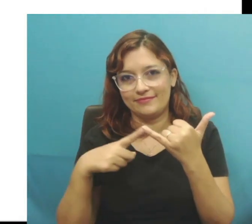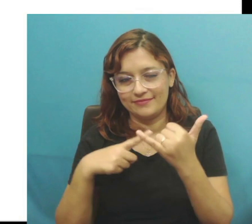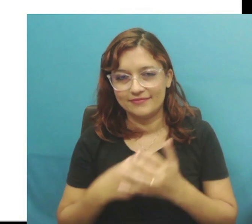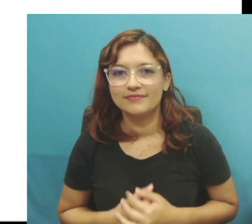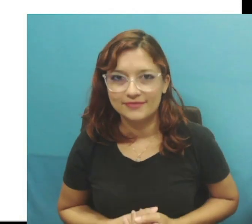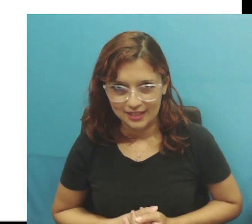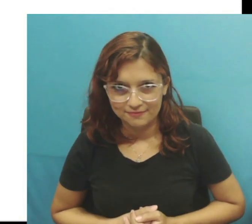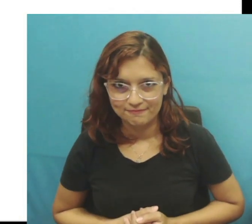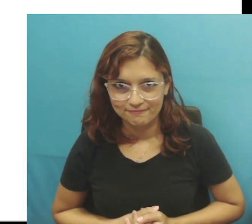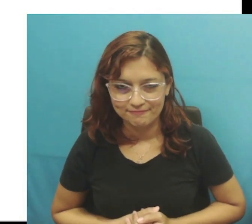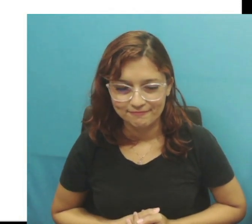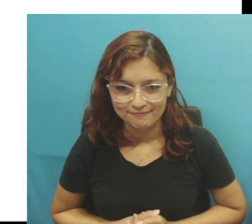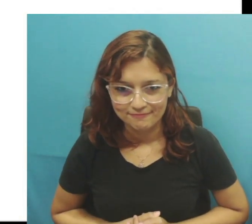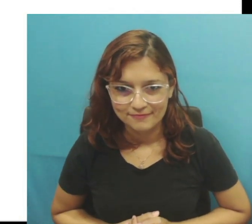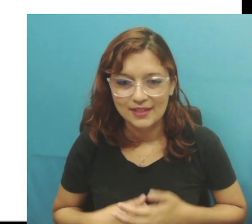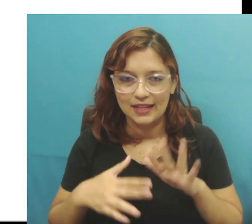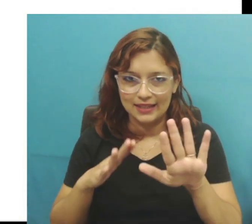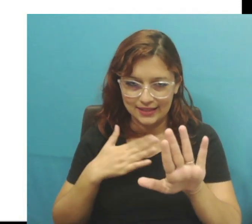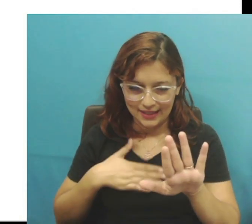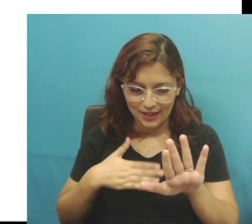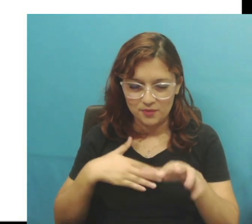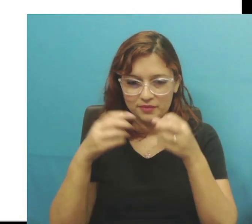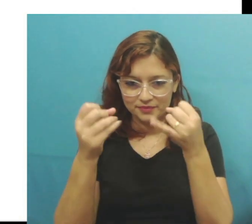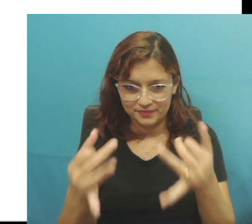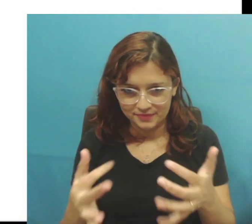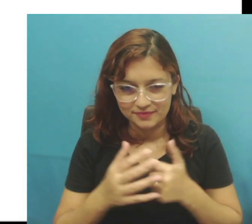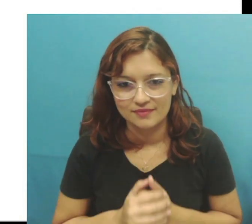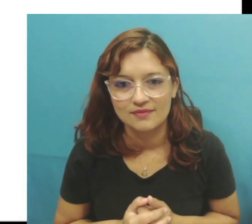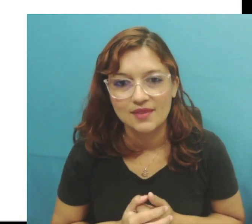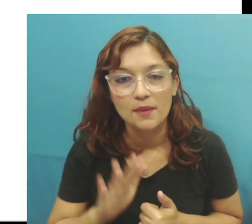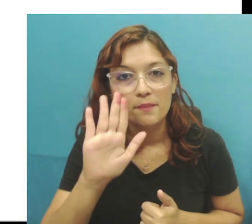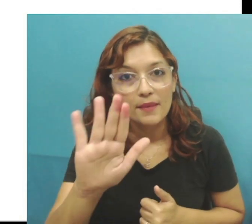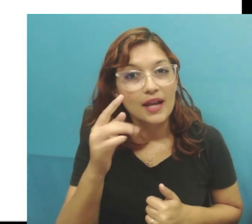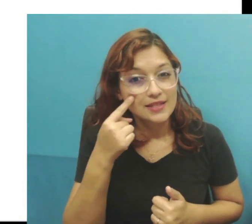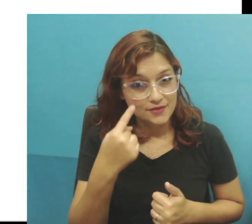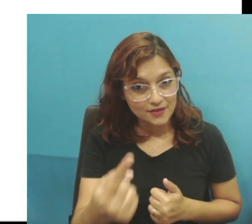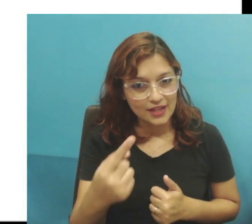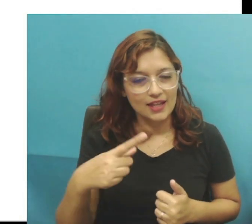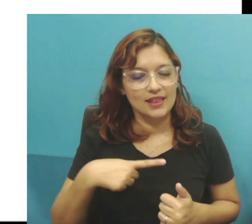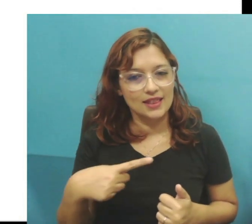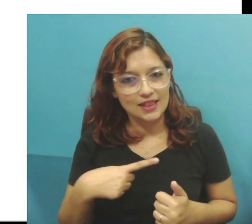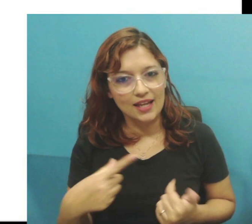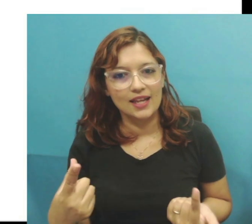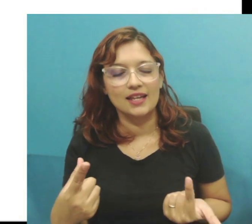Eles vão acrescentar informações ao verbo. Vou explicar.